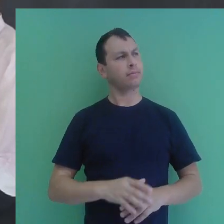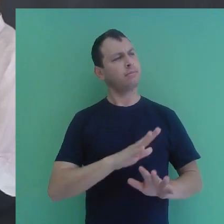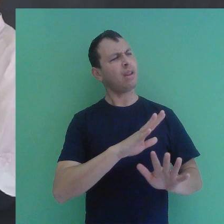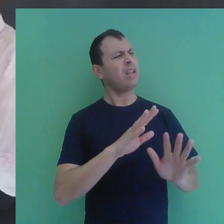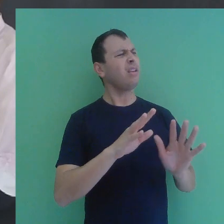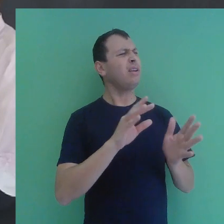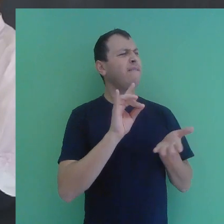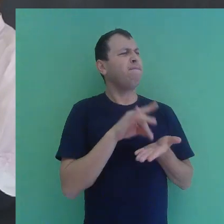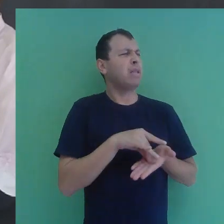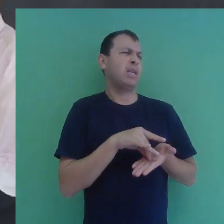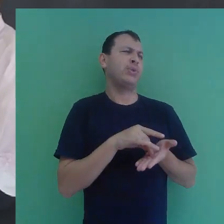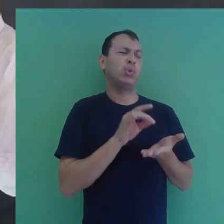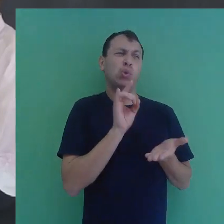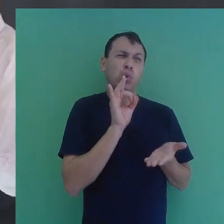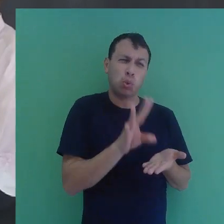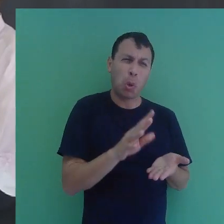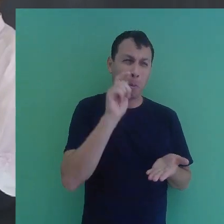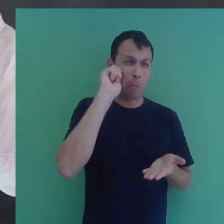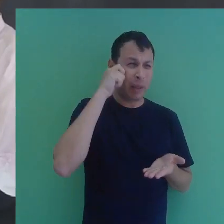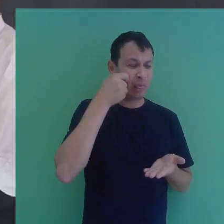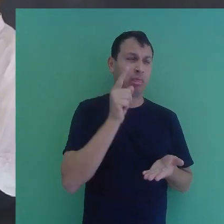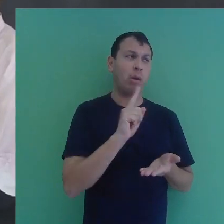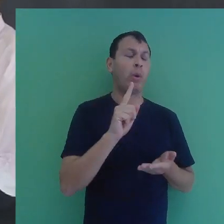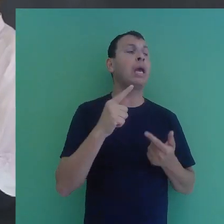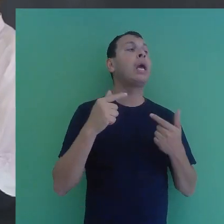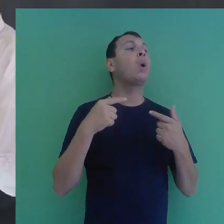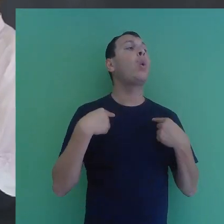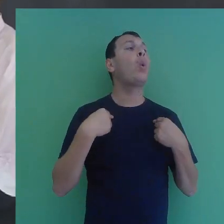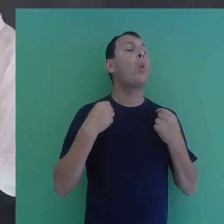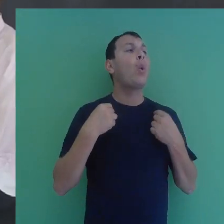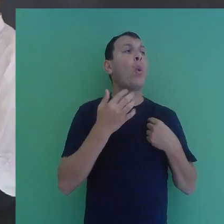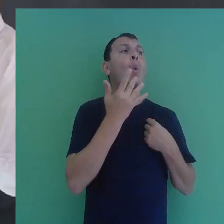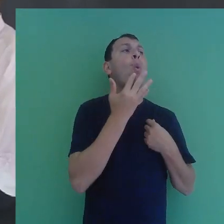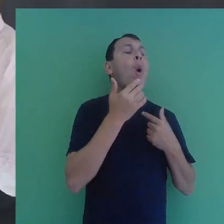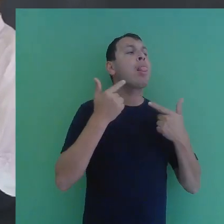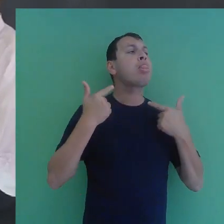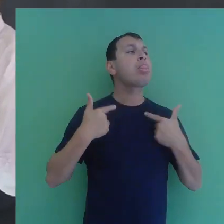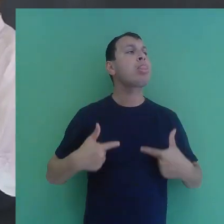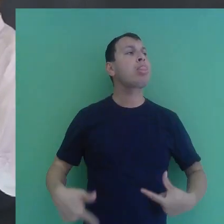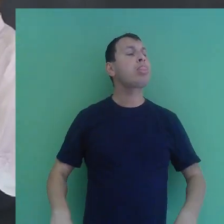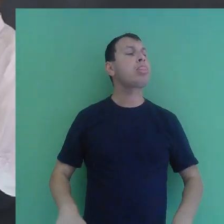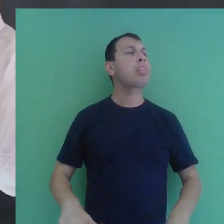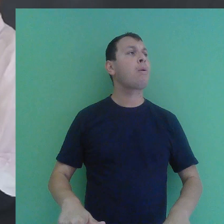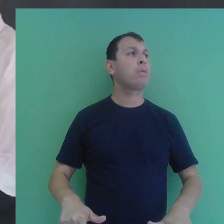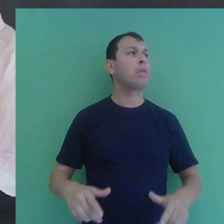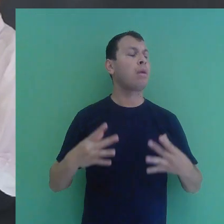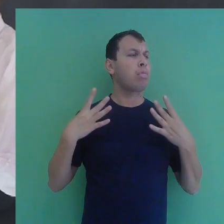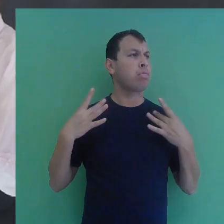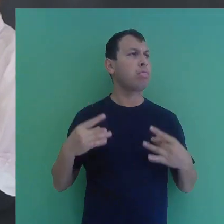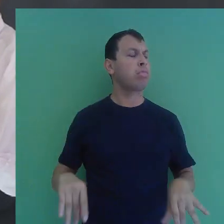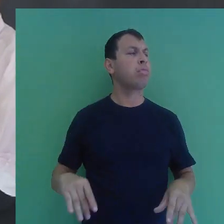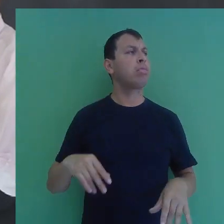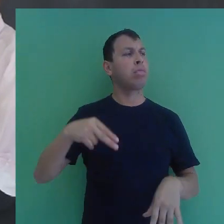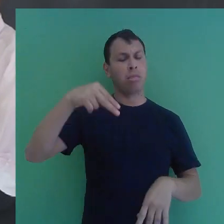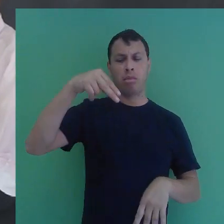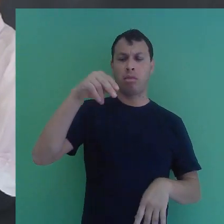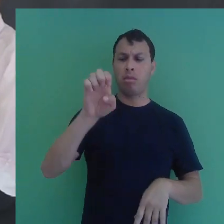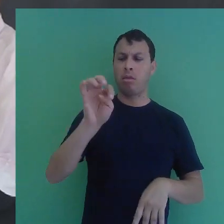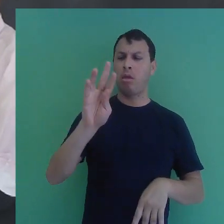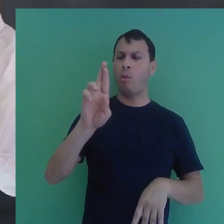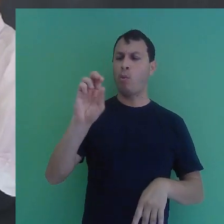não só preto, né? Ele pode ser usado cores neutras. Normalmente é preferível que utilize azul